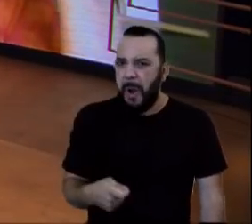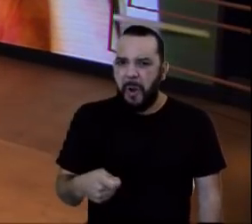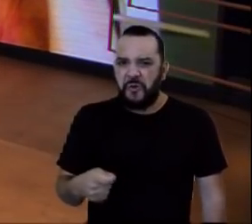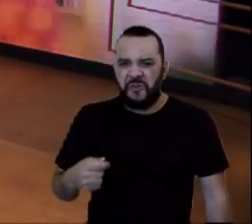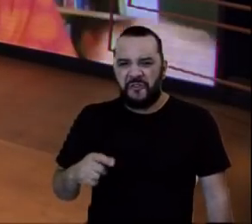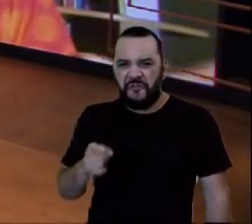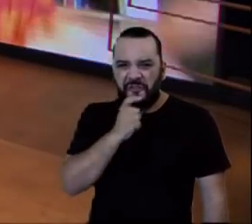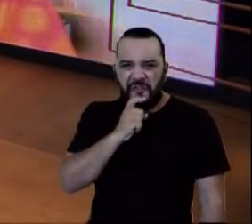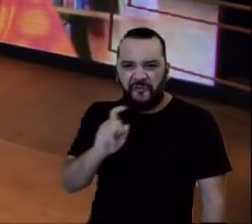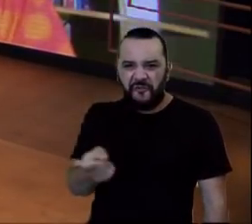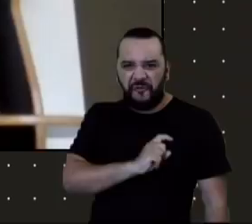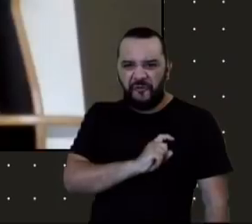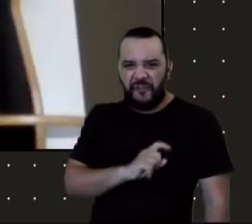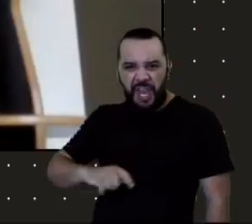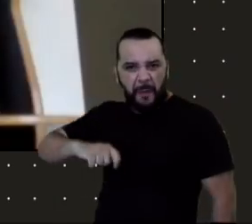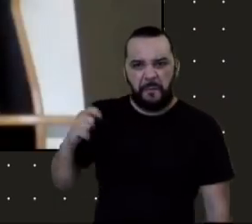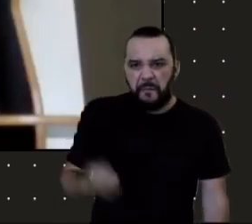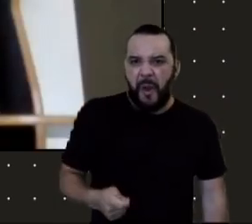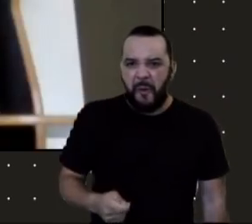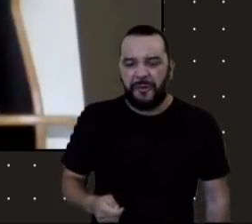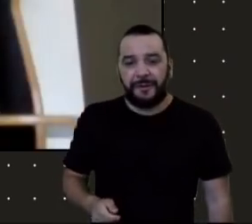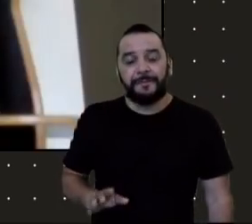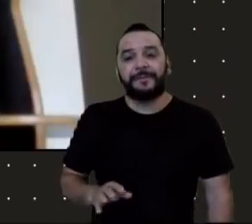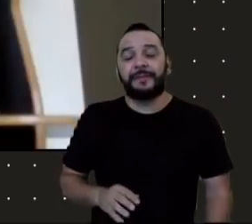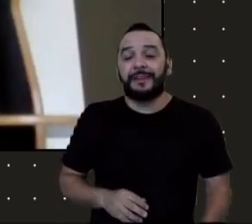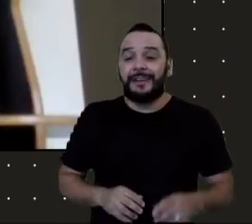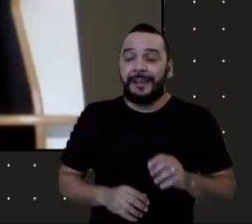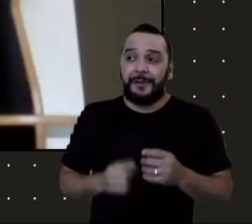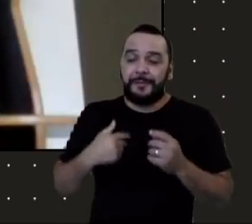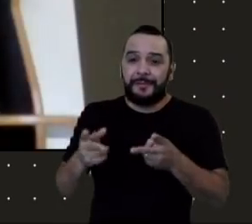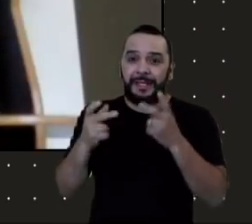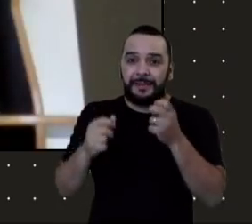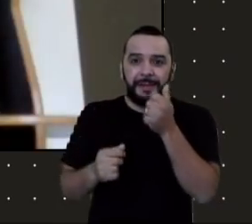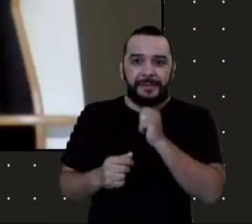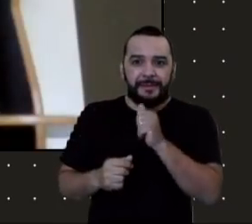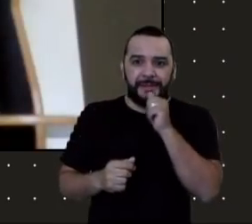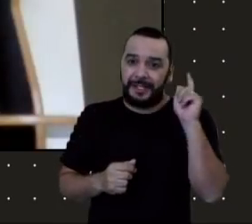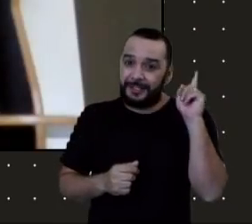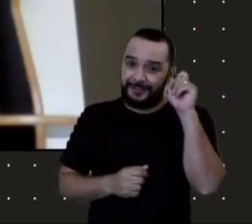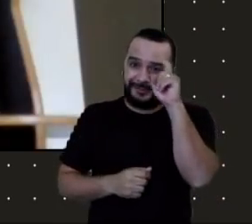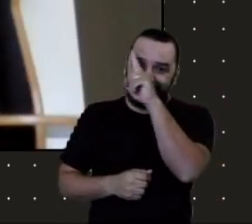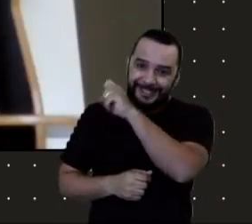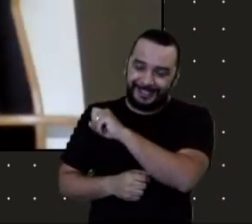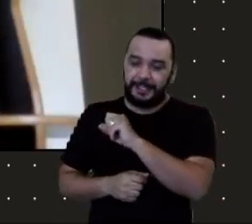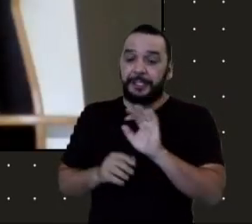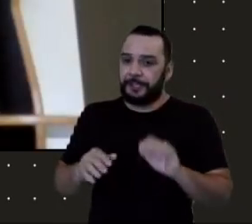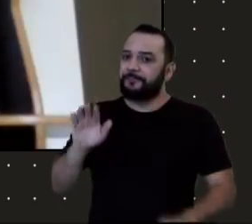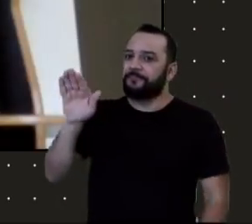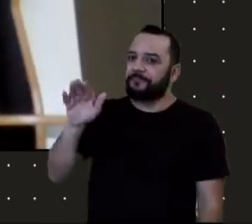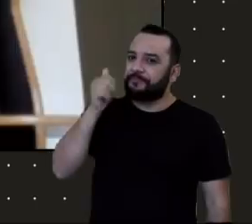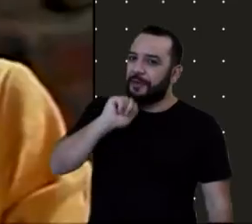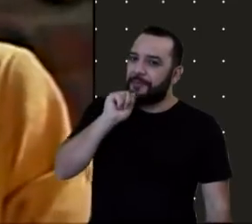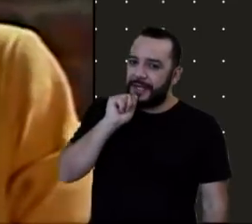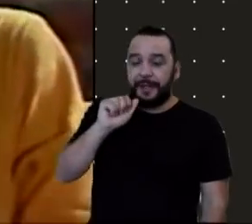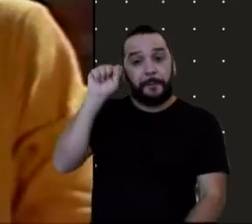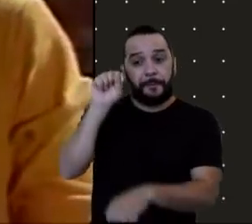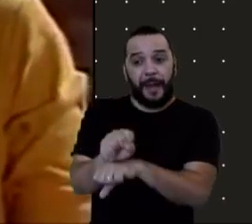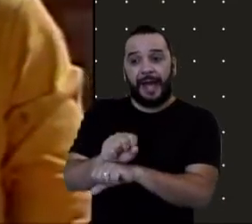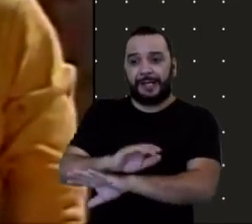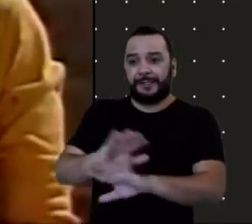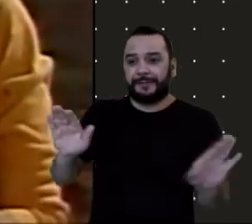mulher amarga, fria. Aí chegou, eu via que a mamãe estava com dificuldade. Aí um dia eu cheguei para ela e falei assim, mamãe,